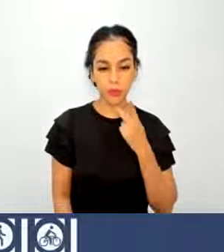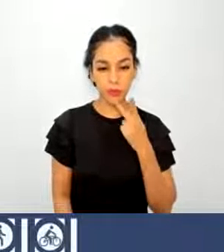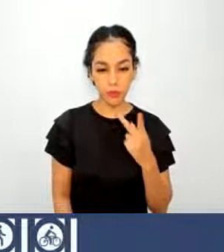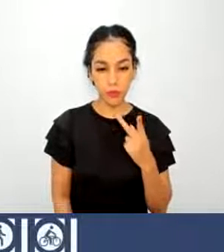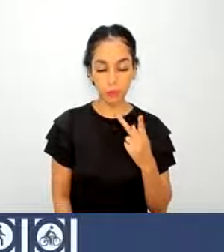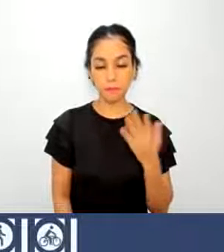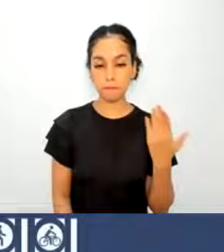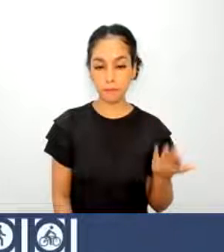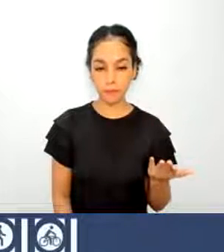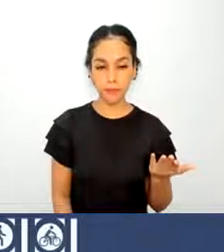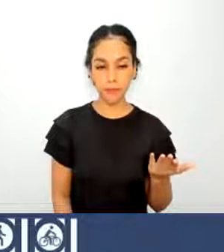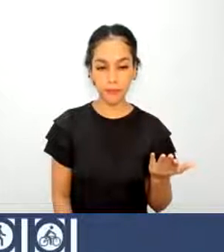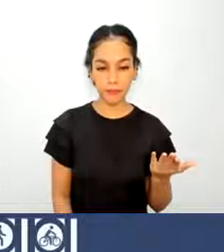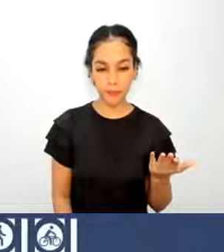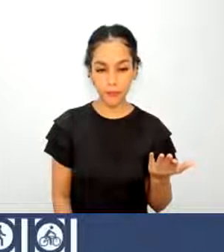Pessoal,